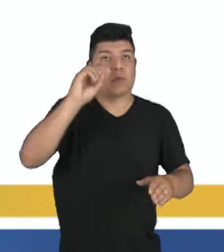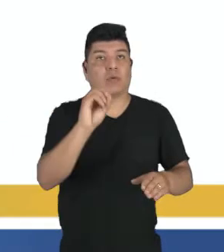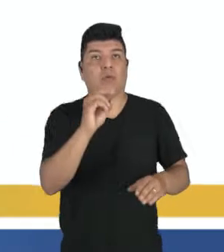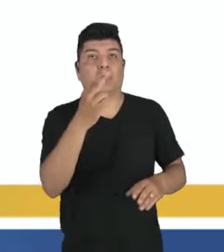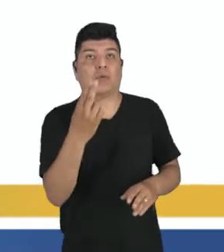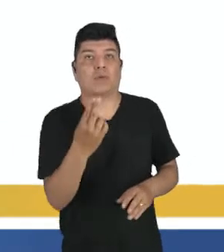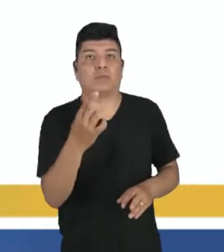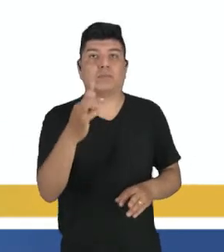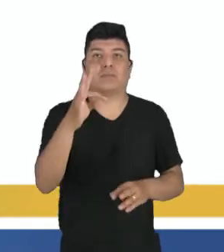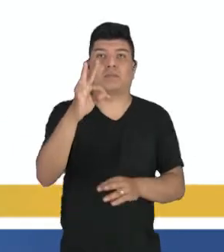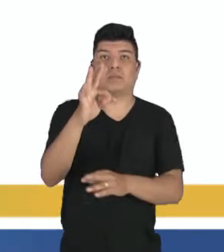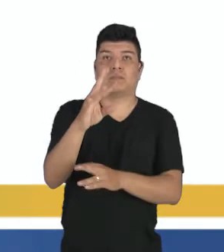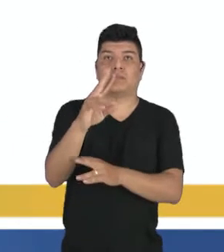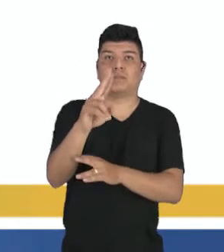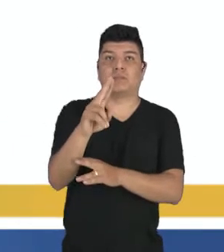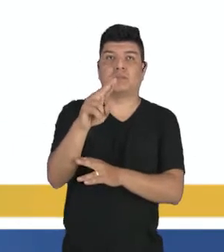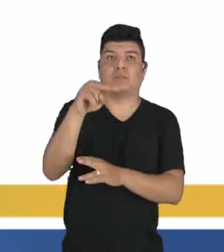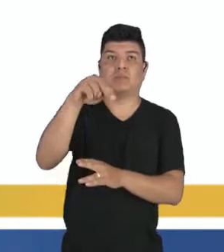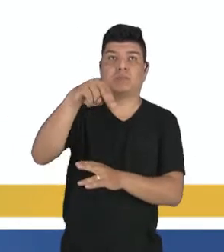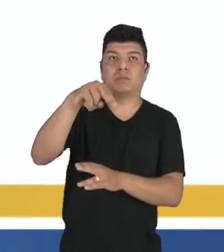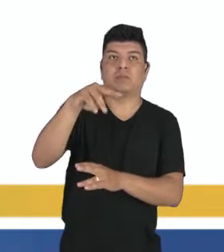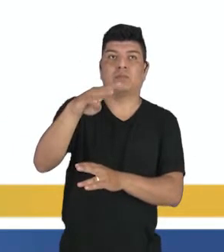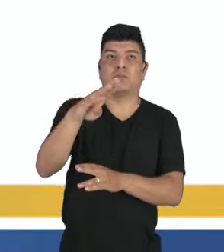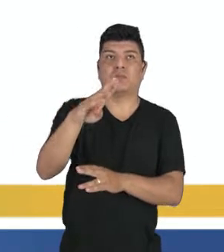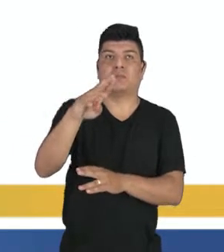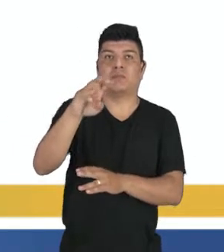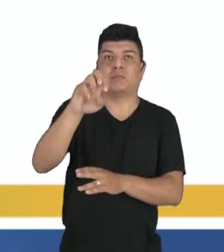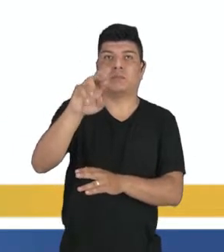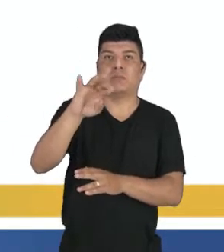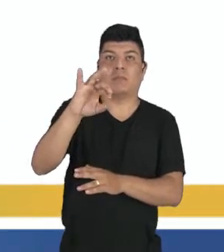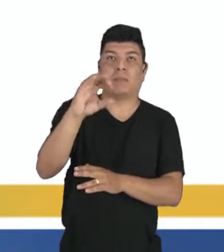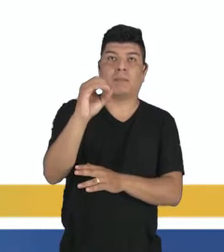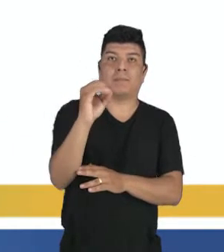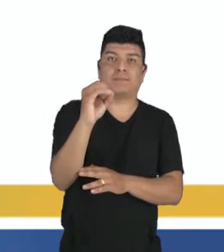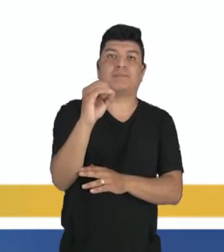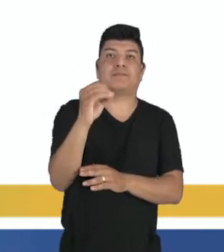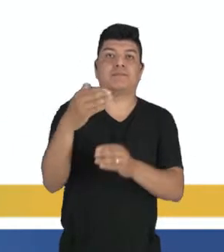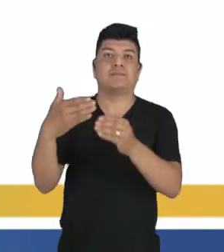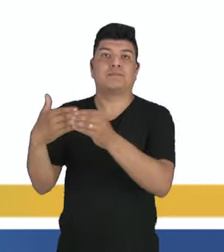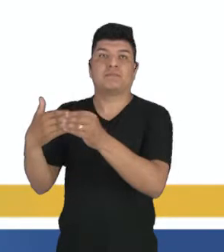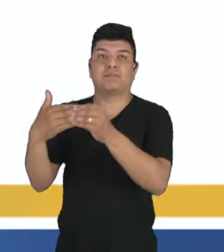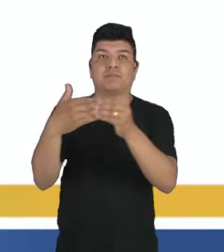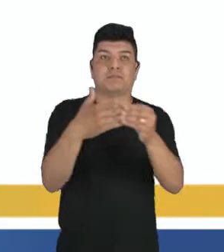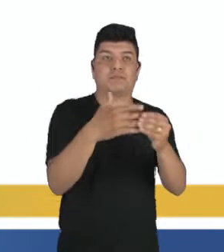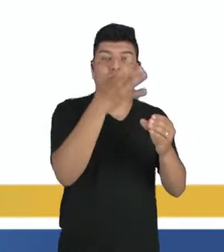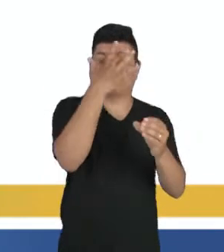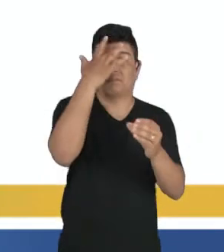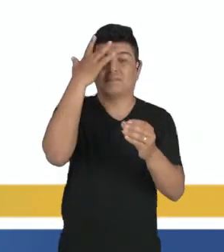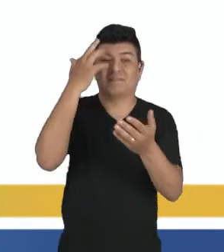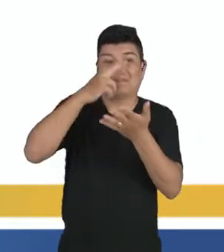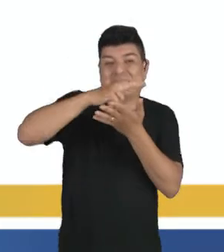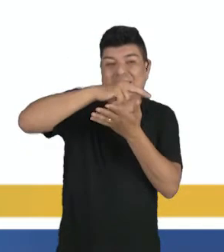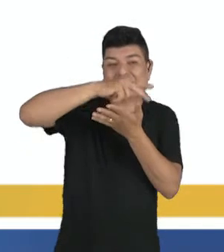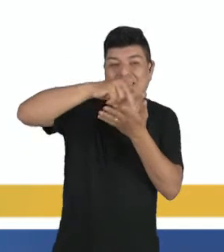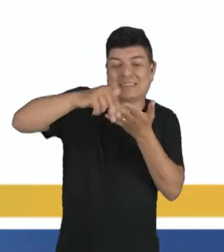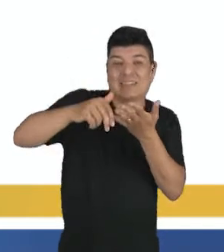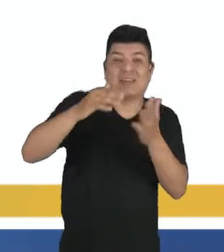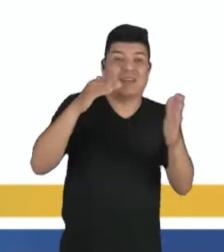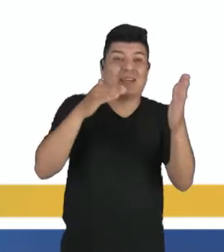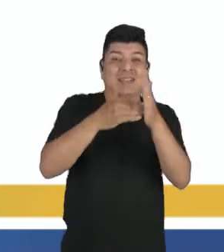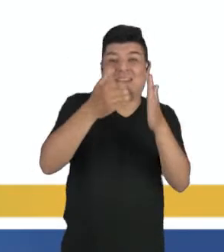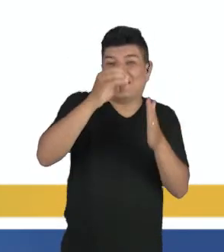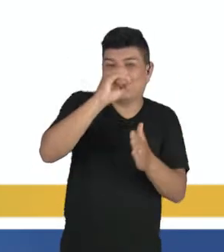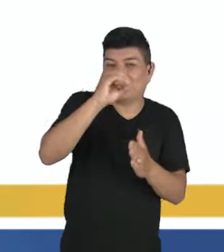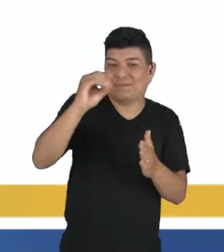tumbeiros, grandes embarcações europeias que traziam os seus porões, dezenas e até centenas